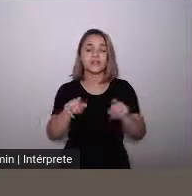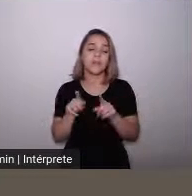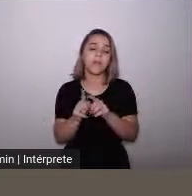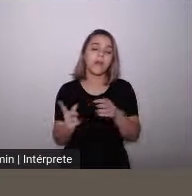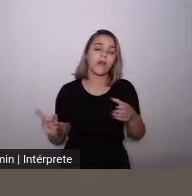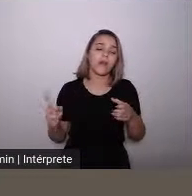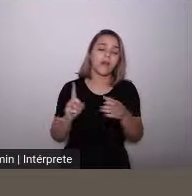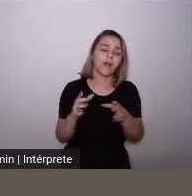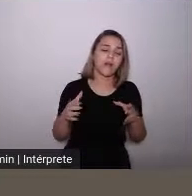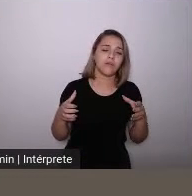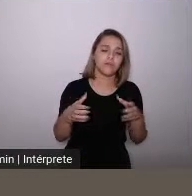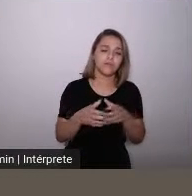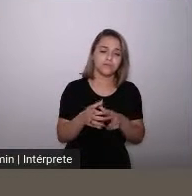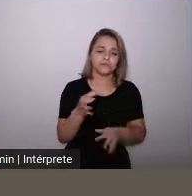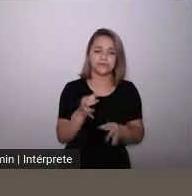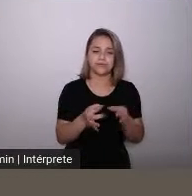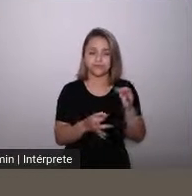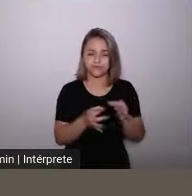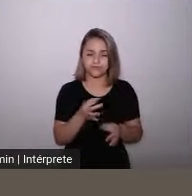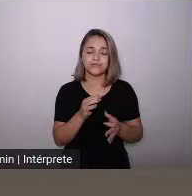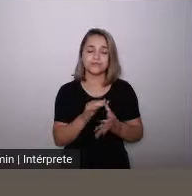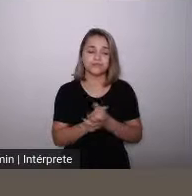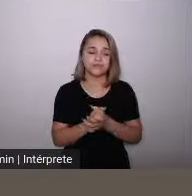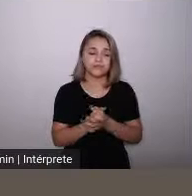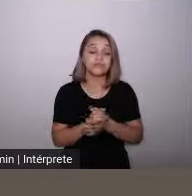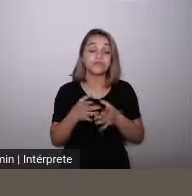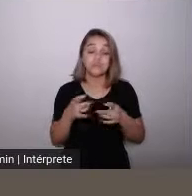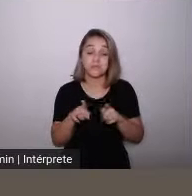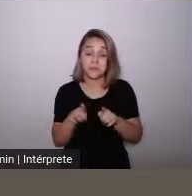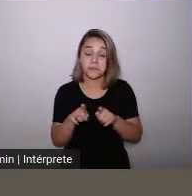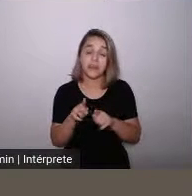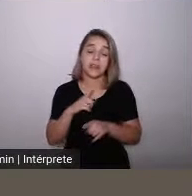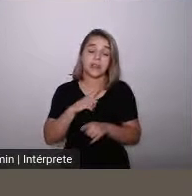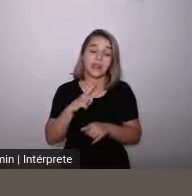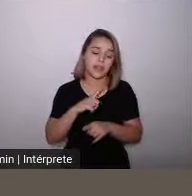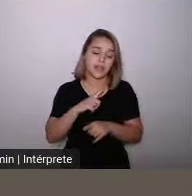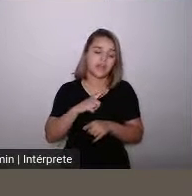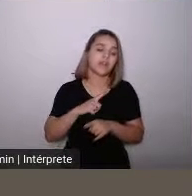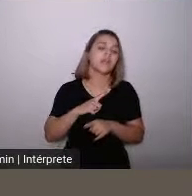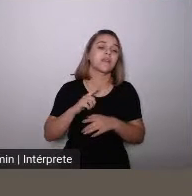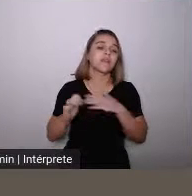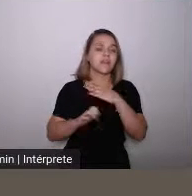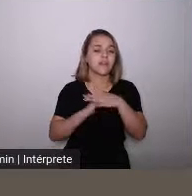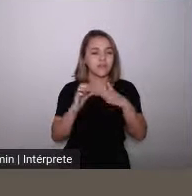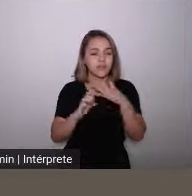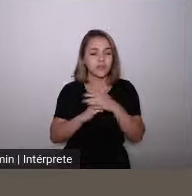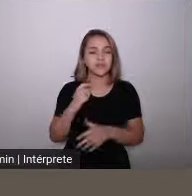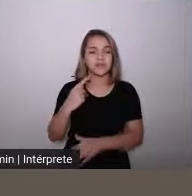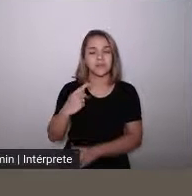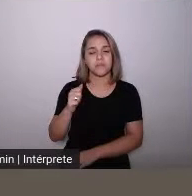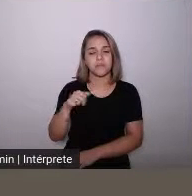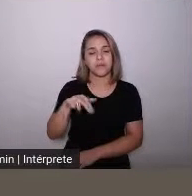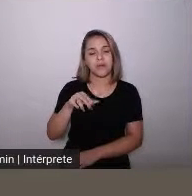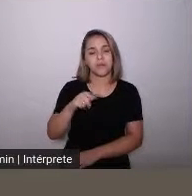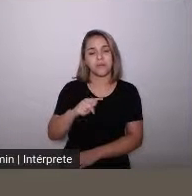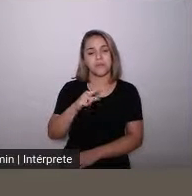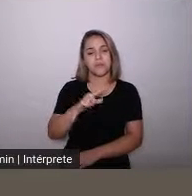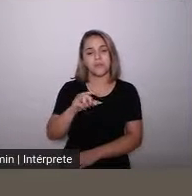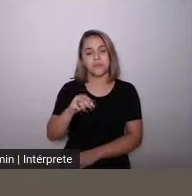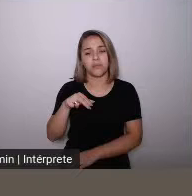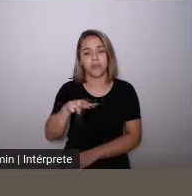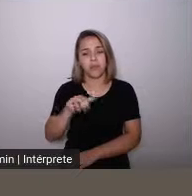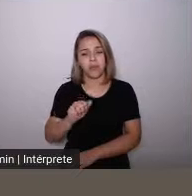recompensas. Além disso, ele tinha a empresa de Pamplona, Delpique, tinha